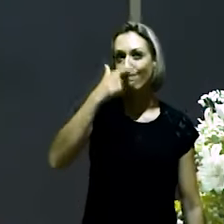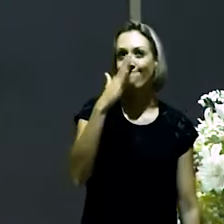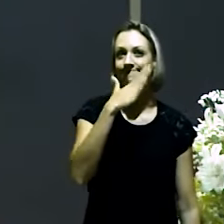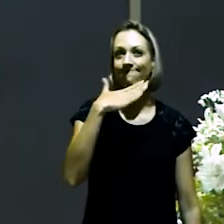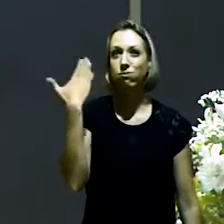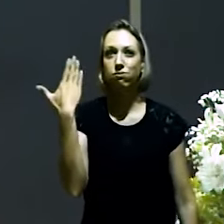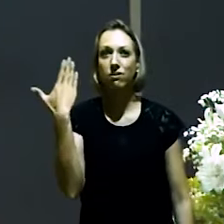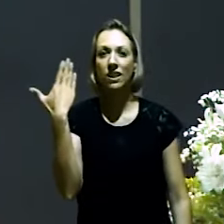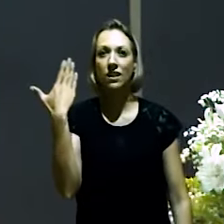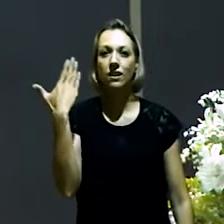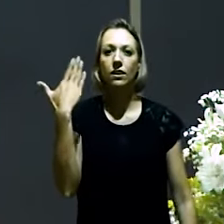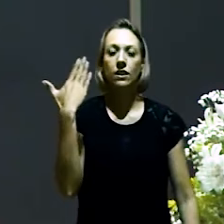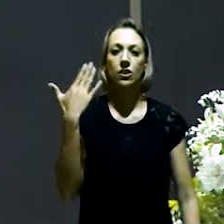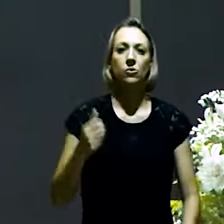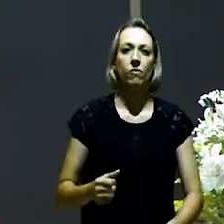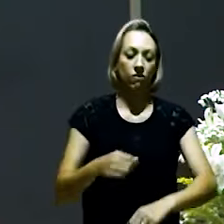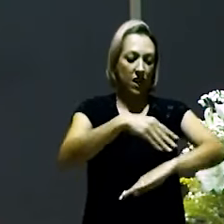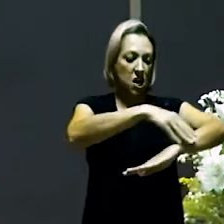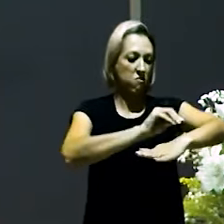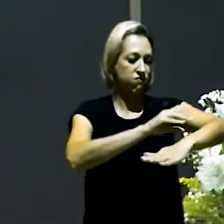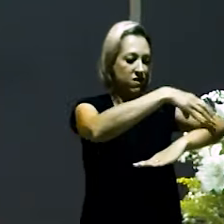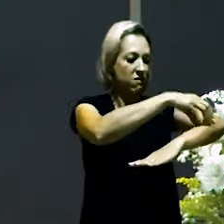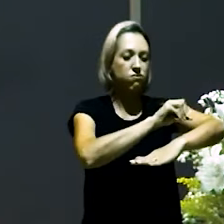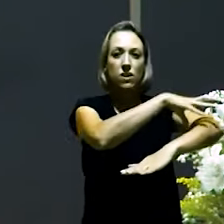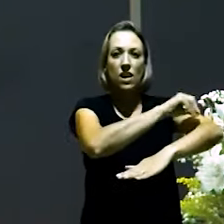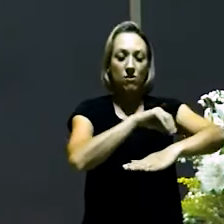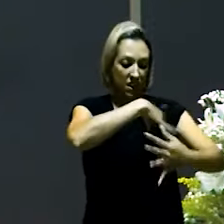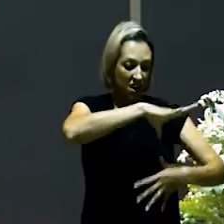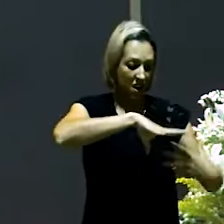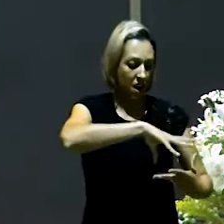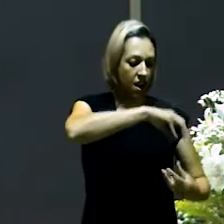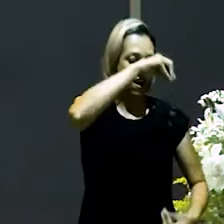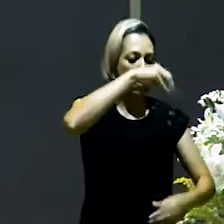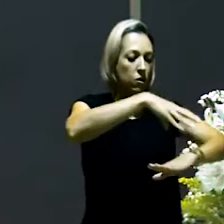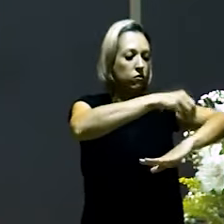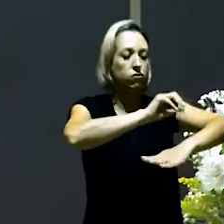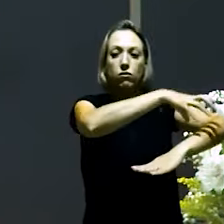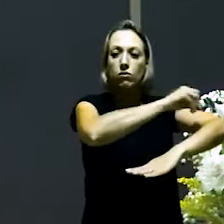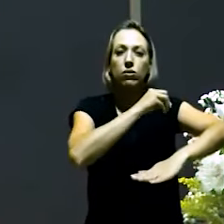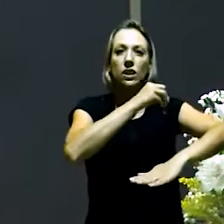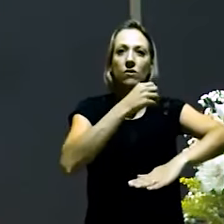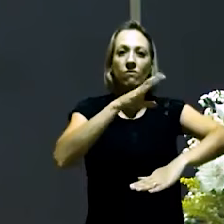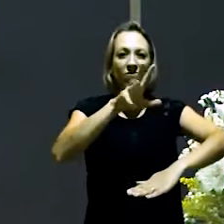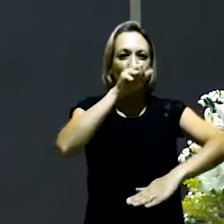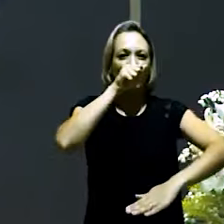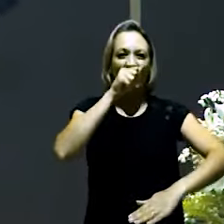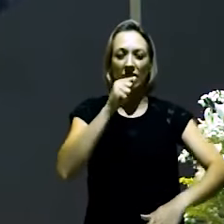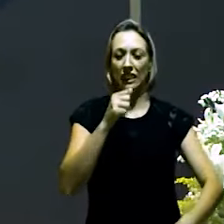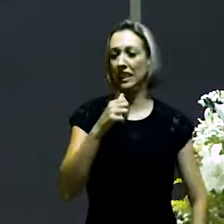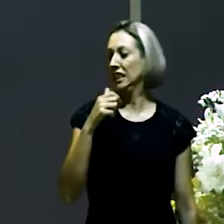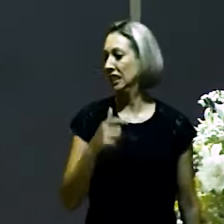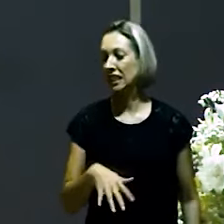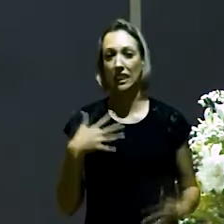de necrose espiritual. O homem entrou num estágio de morte espiritual e também morte física. E é por